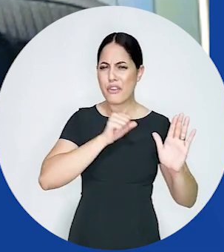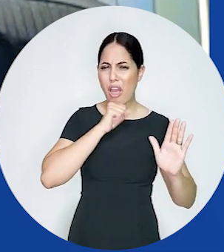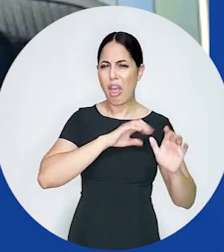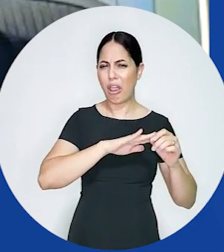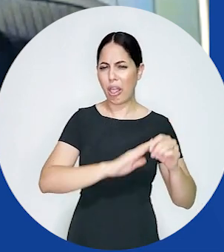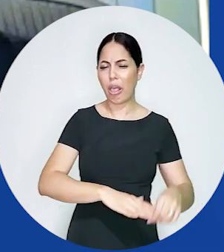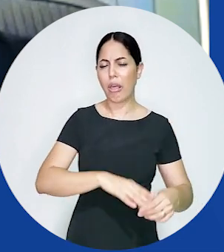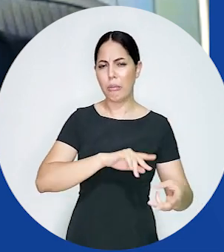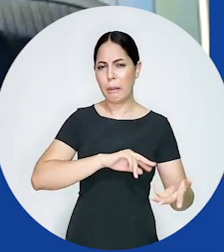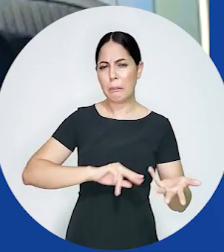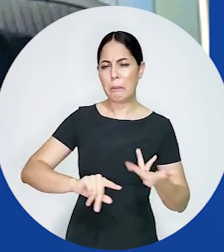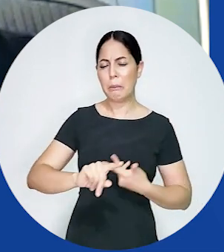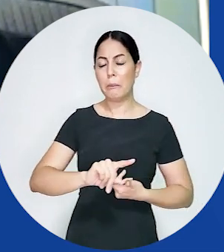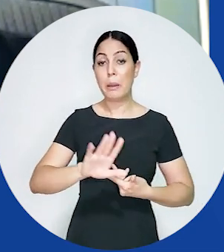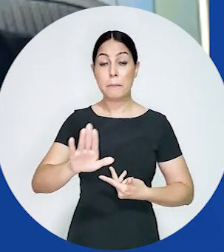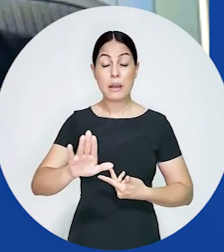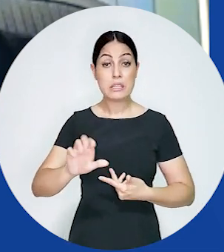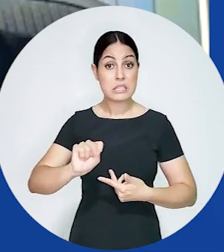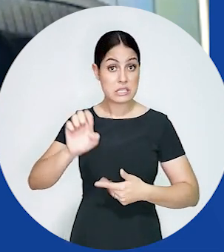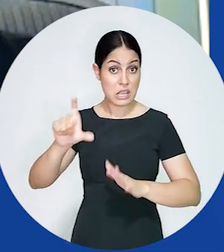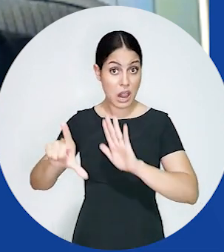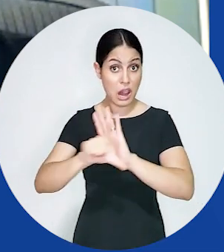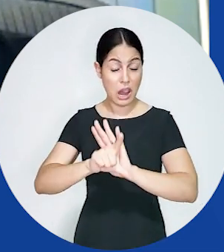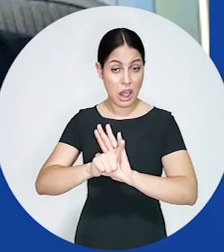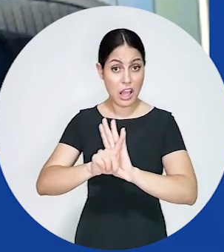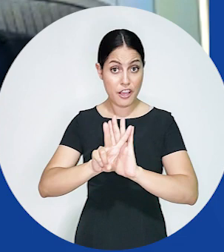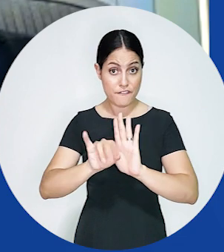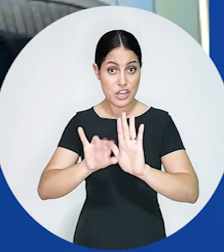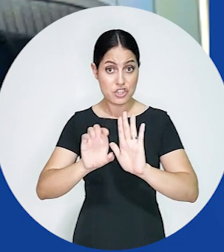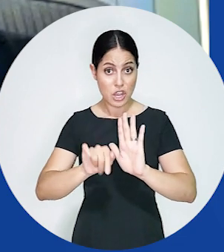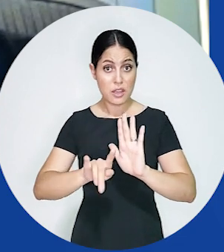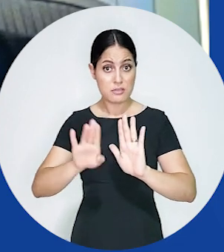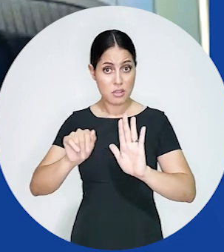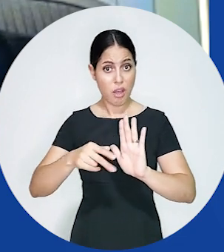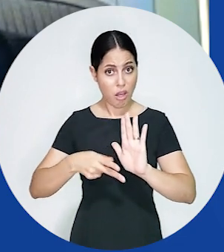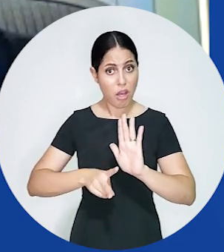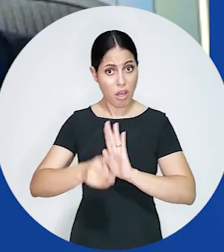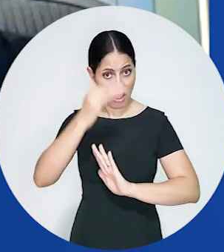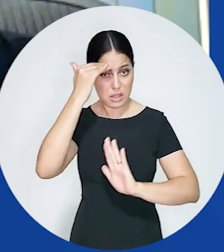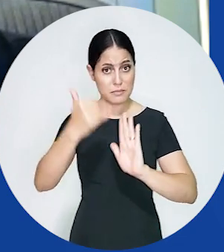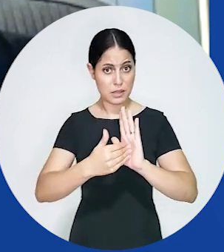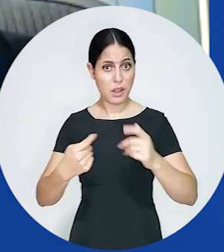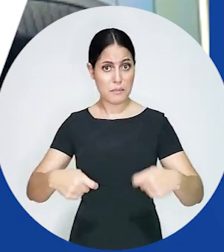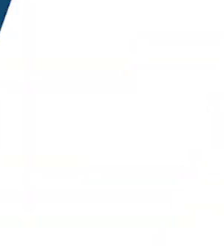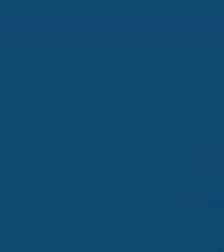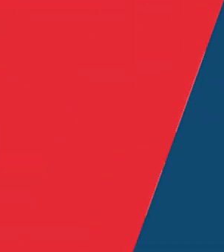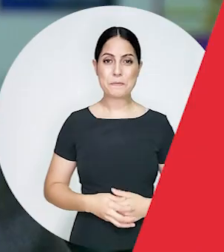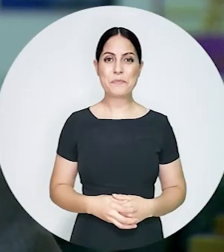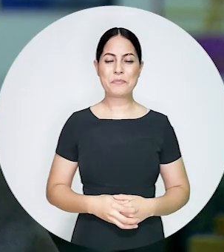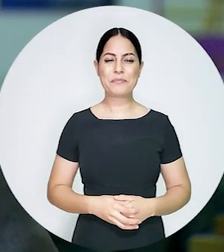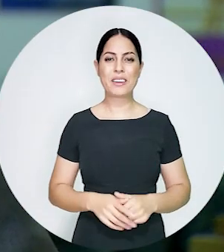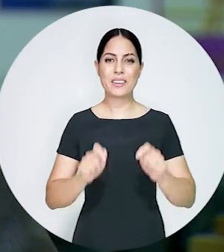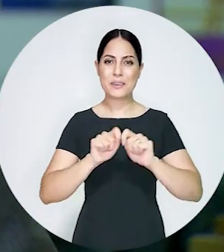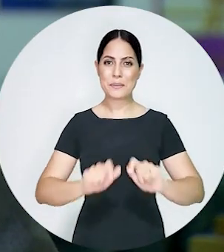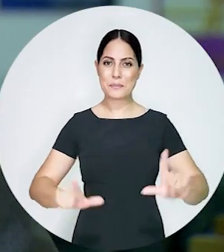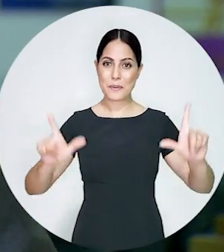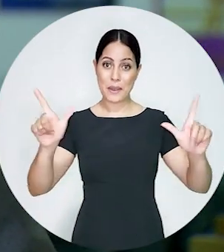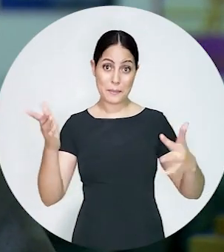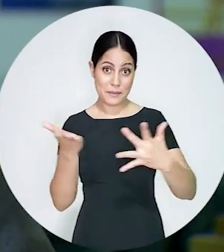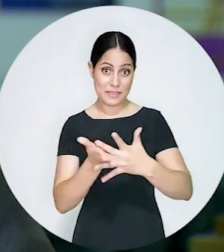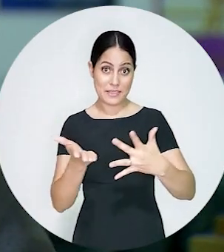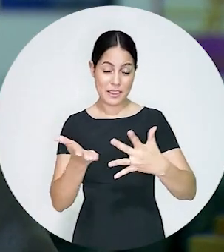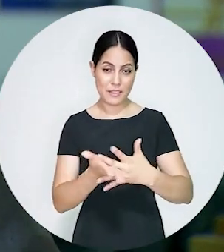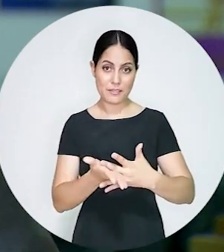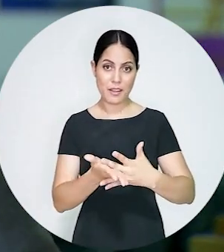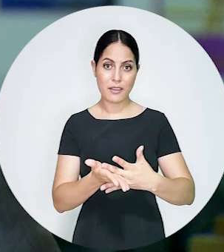tal. Mas, uma vez enquanto tem vigência, tem que respeitar a lei. E tem que fazer com que a lei exista. Agora nós vamos para um